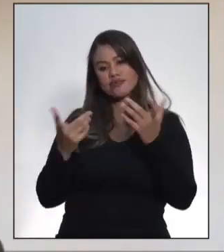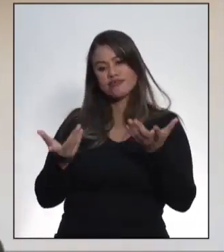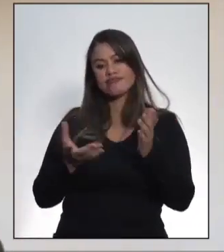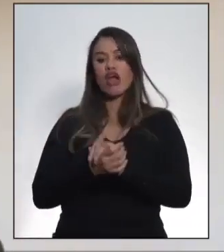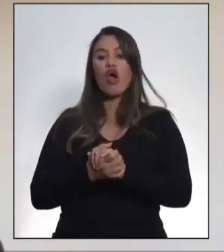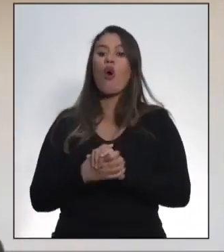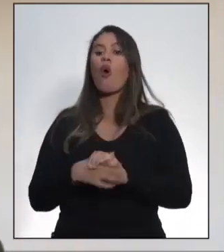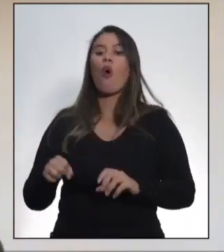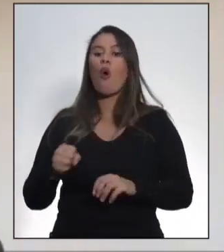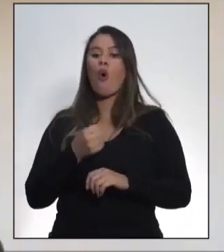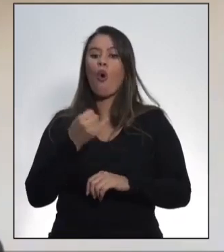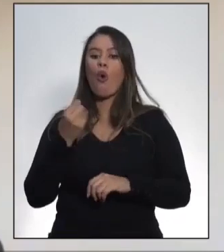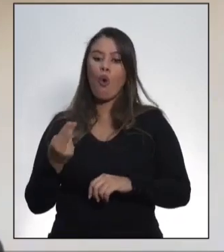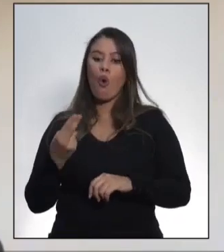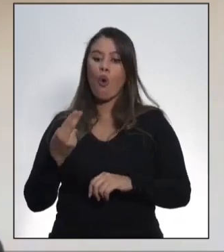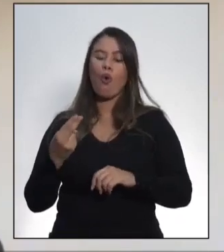publicidade.